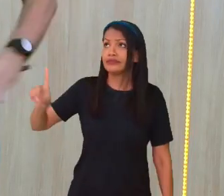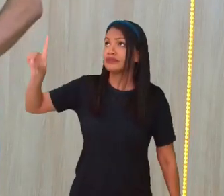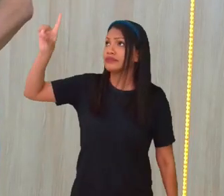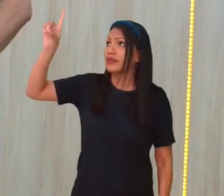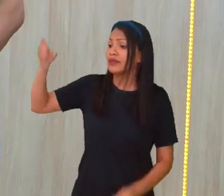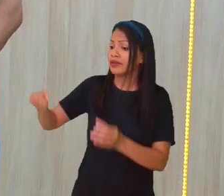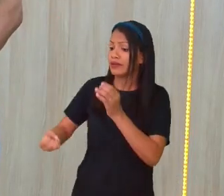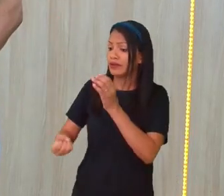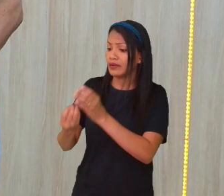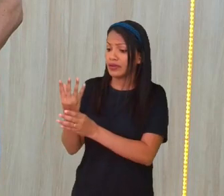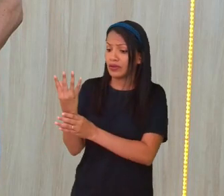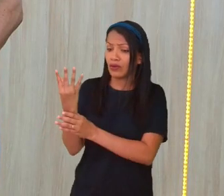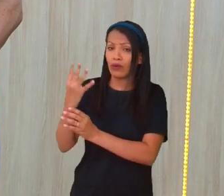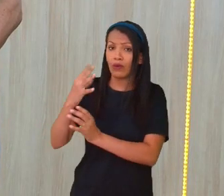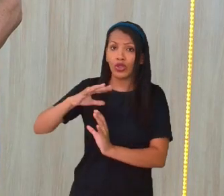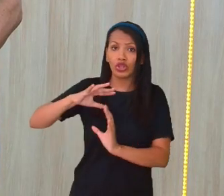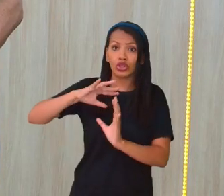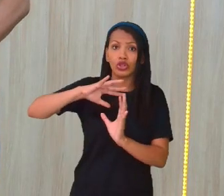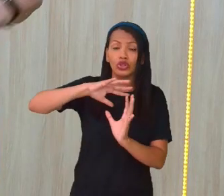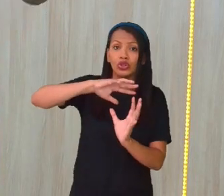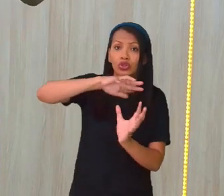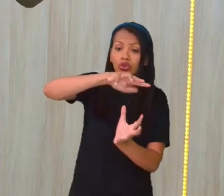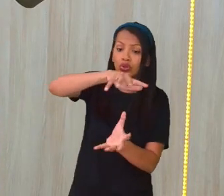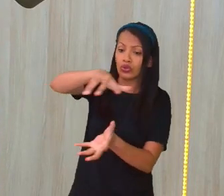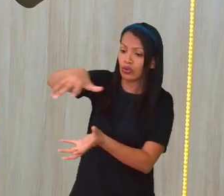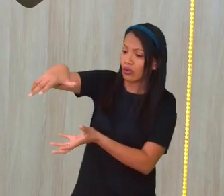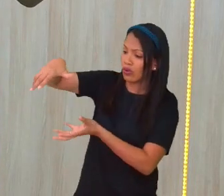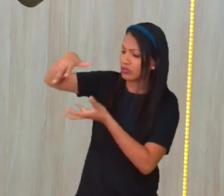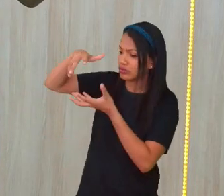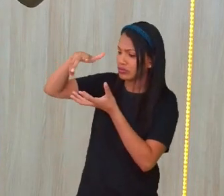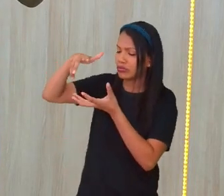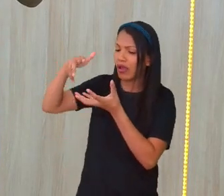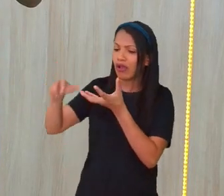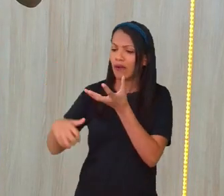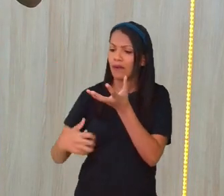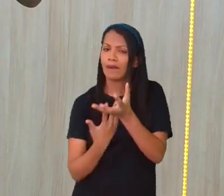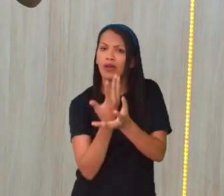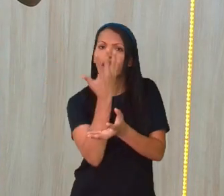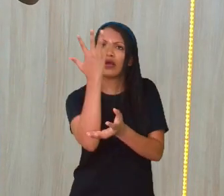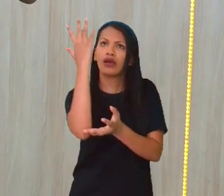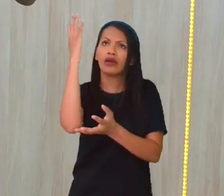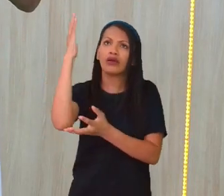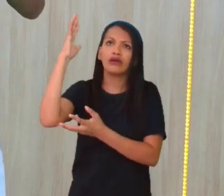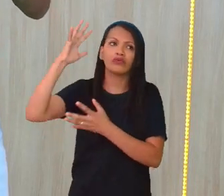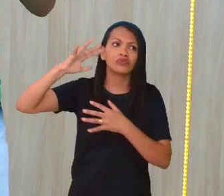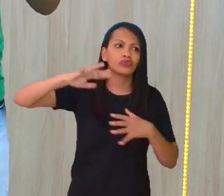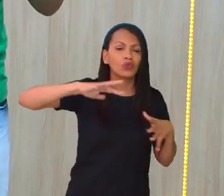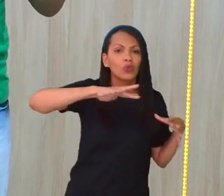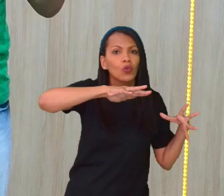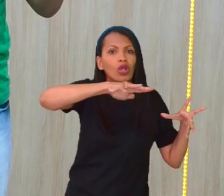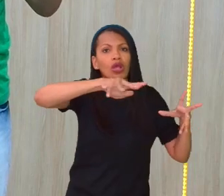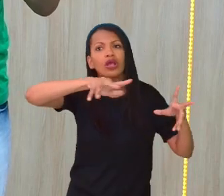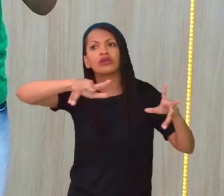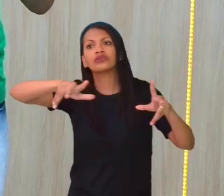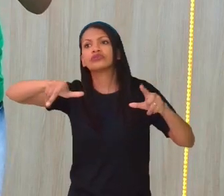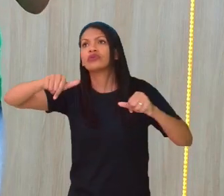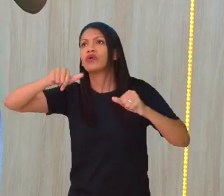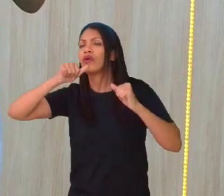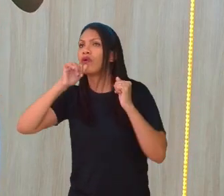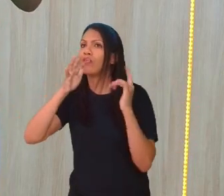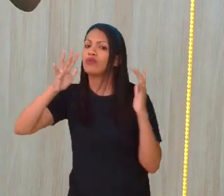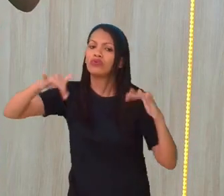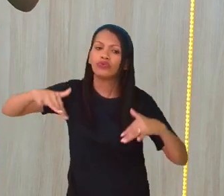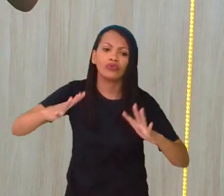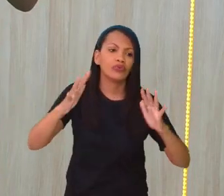todas as coisas, não é? De todos. Então, o que vai nos diferenciar muitas vezes